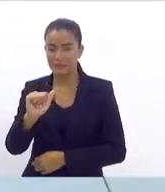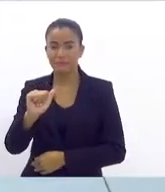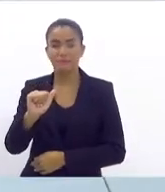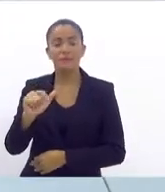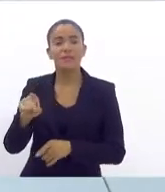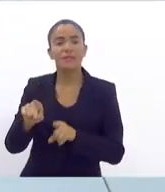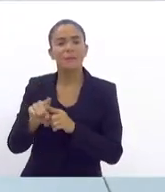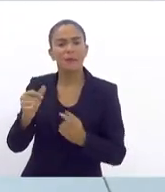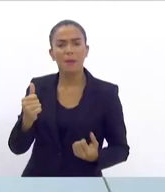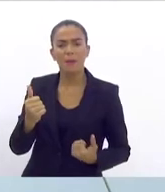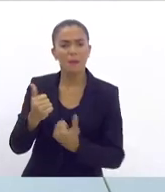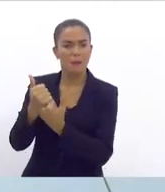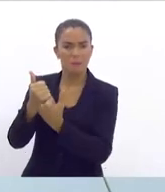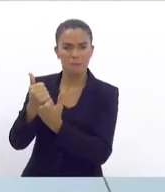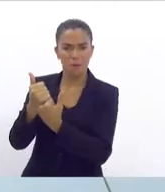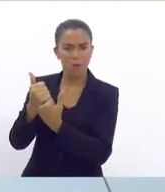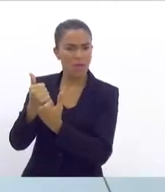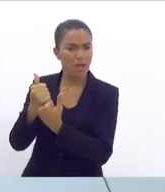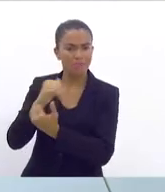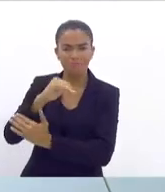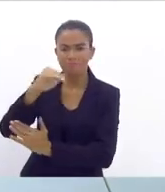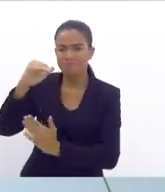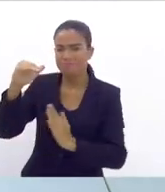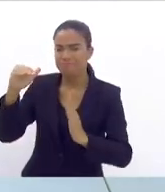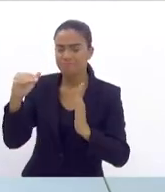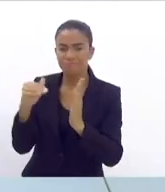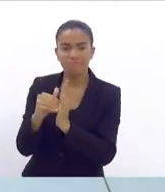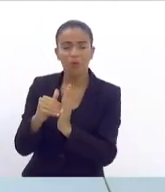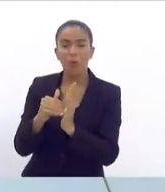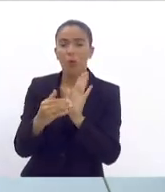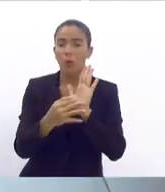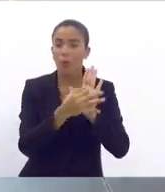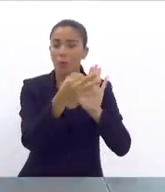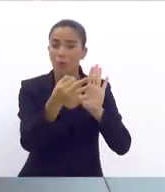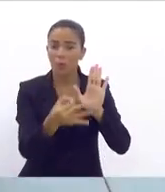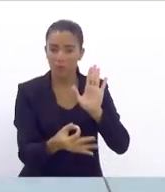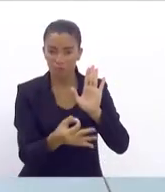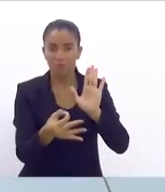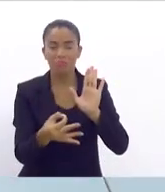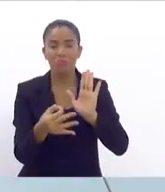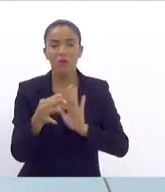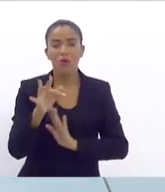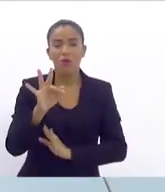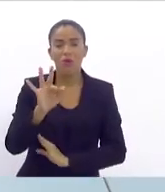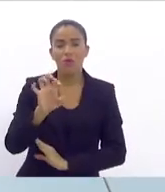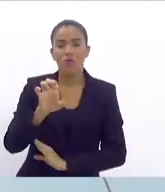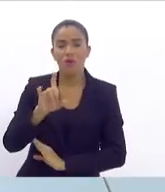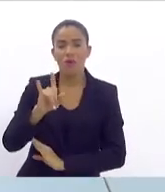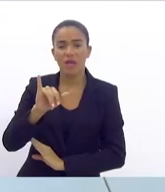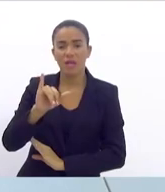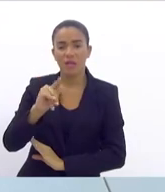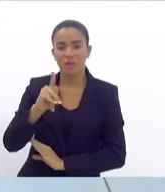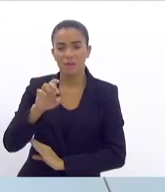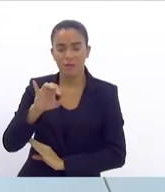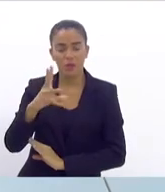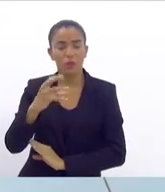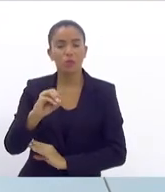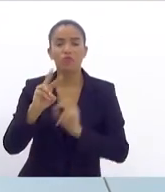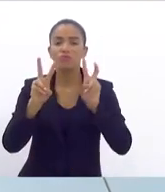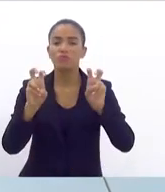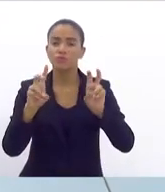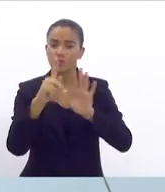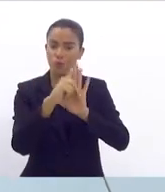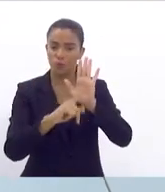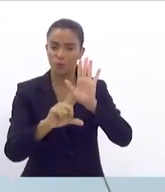apoiar integralmente o parecer do Filipinho em relação ao